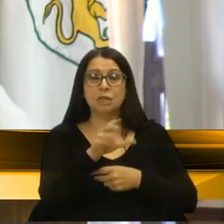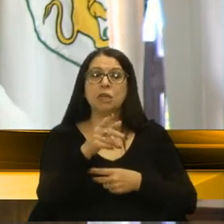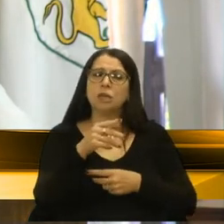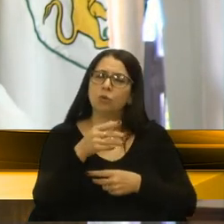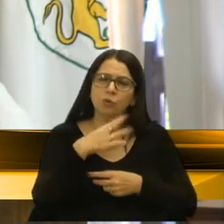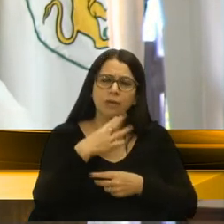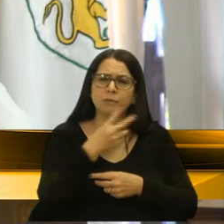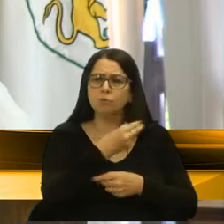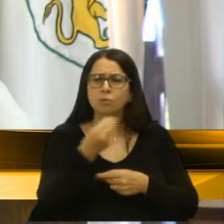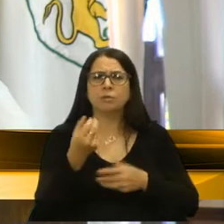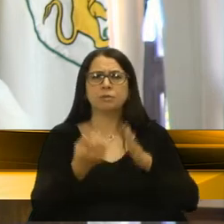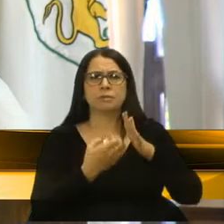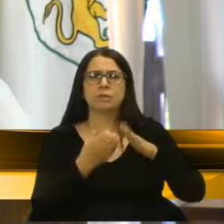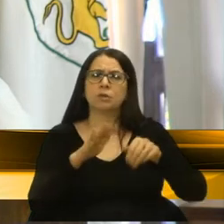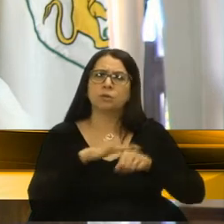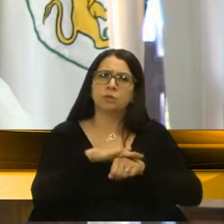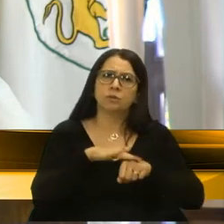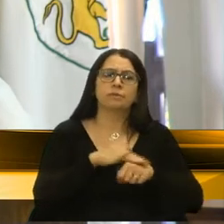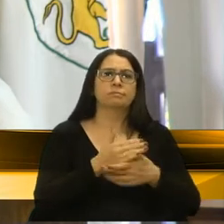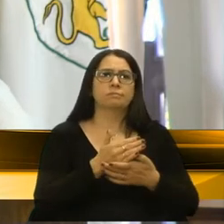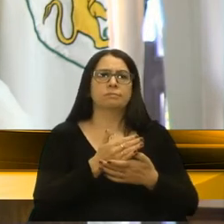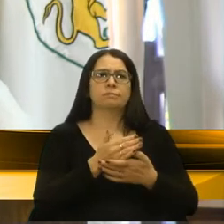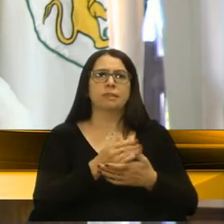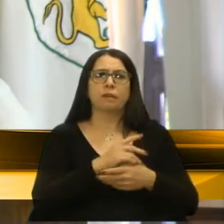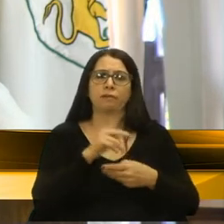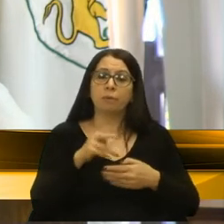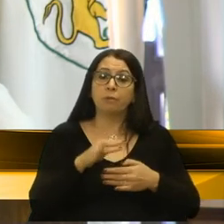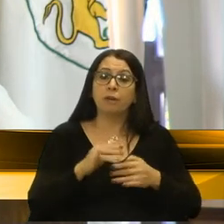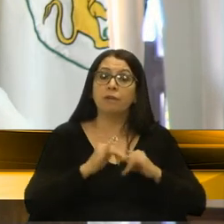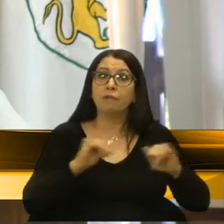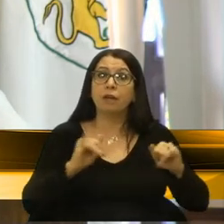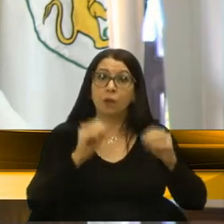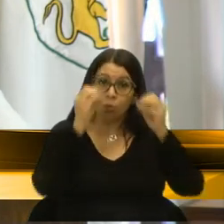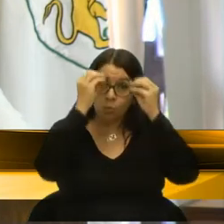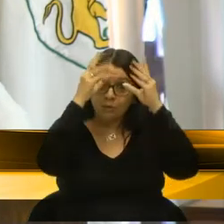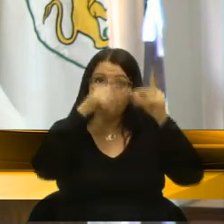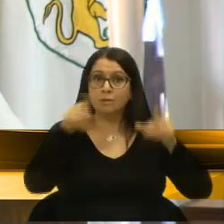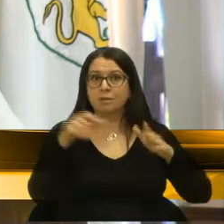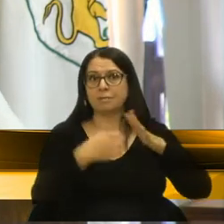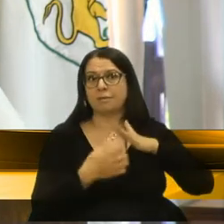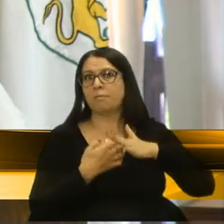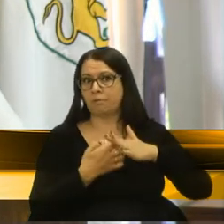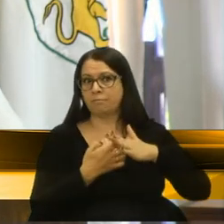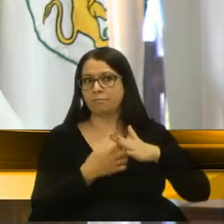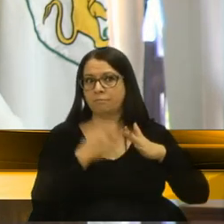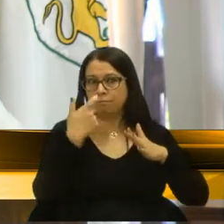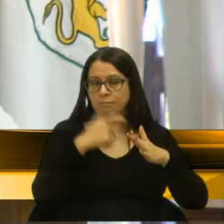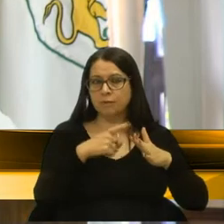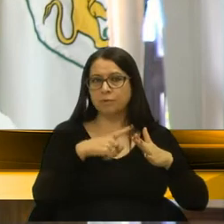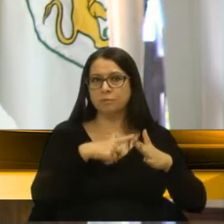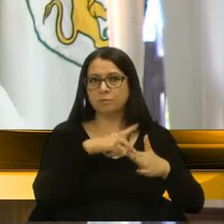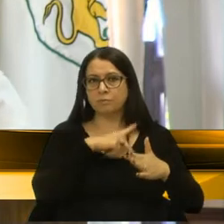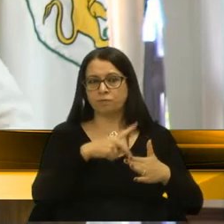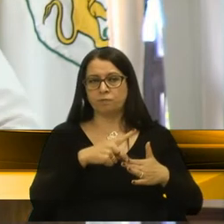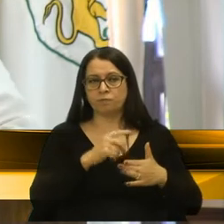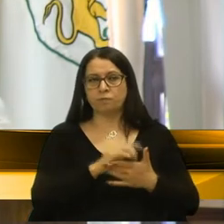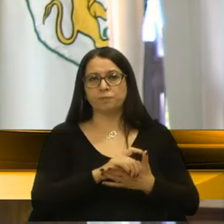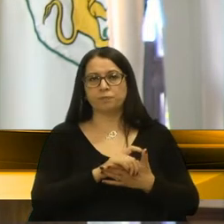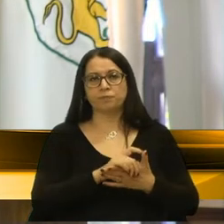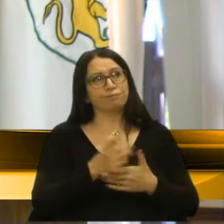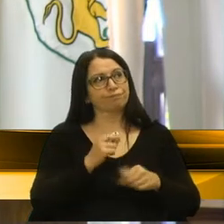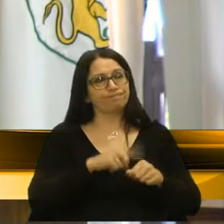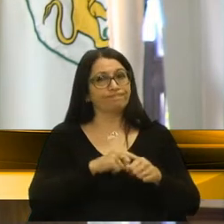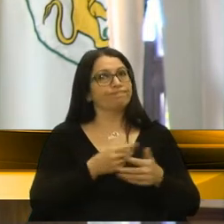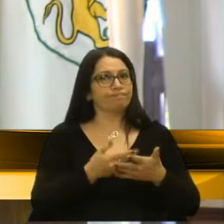converse com o pessoal, vamos levar o conhecimento dessas empresas. Eu acho até, senhor presidente, que nós estamos numa época